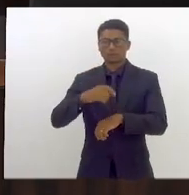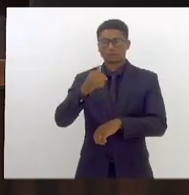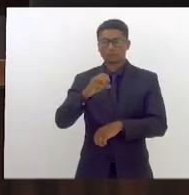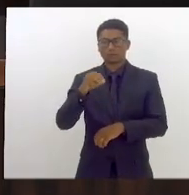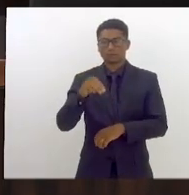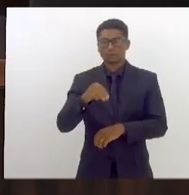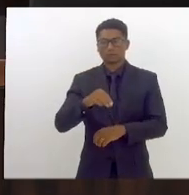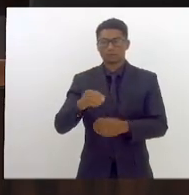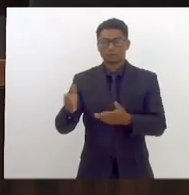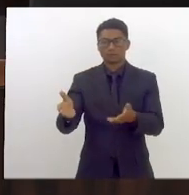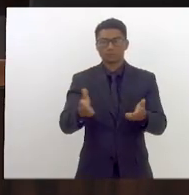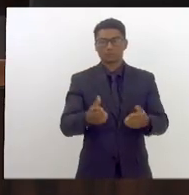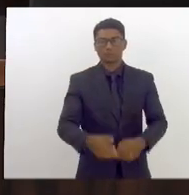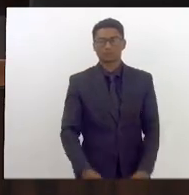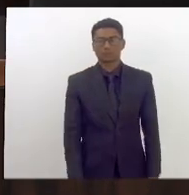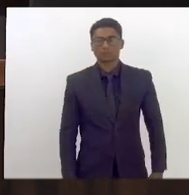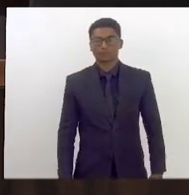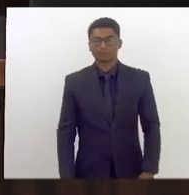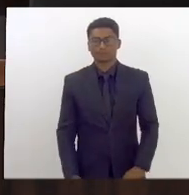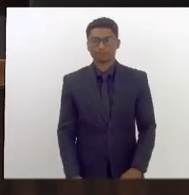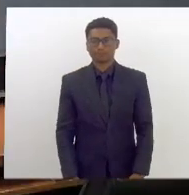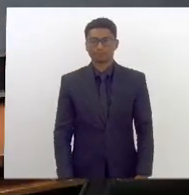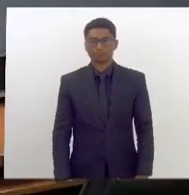10 minutos no tempo regimental